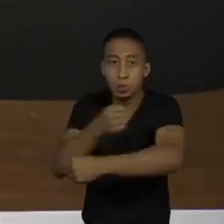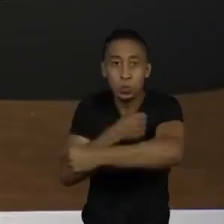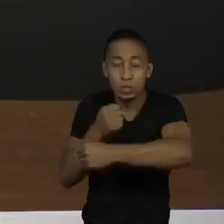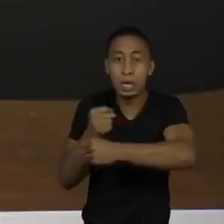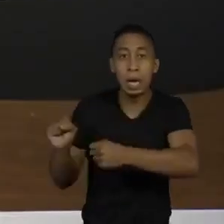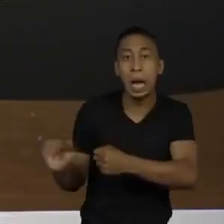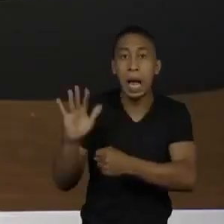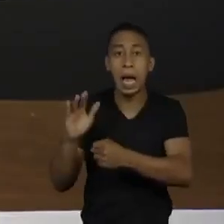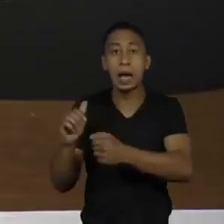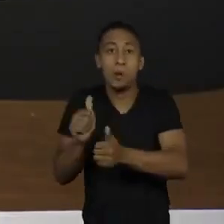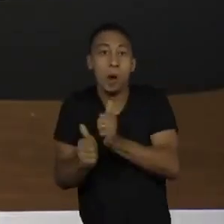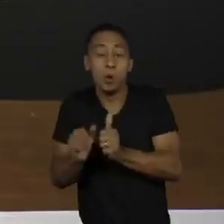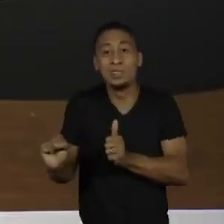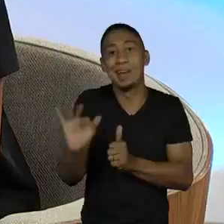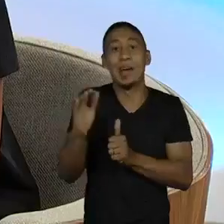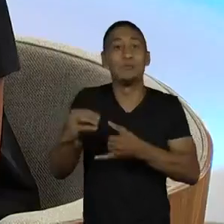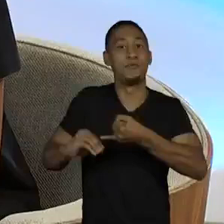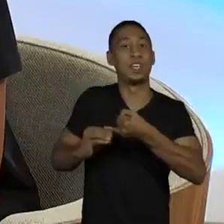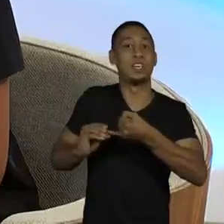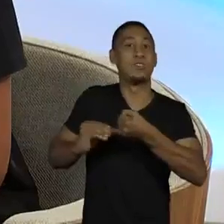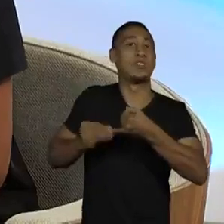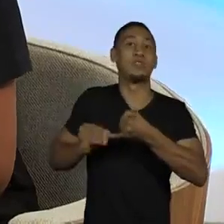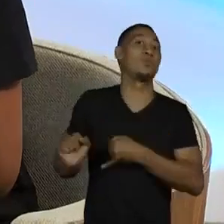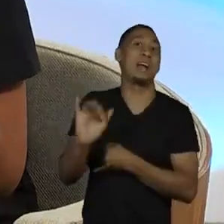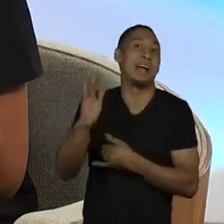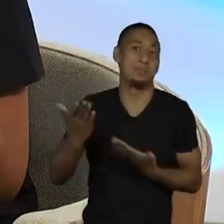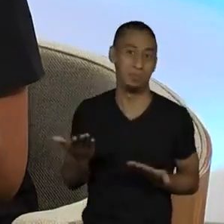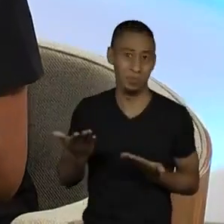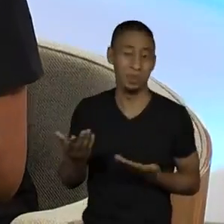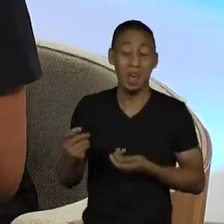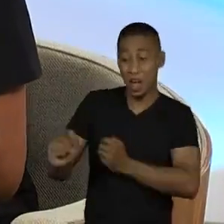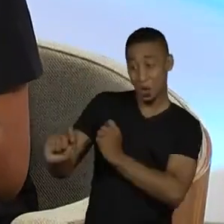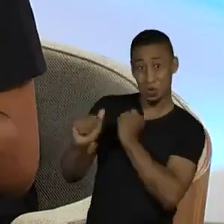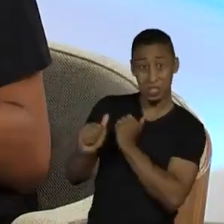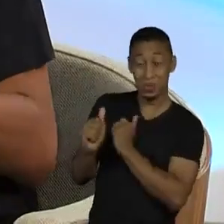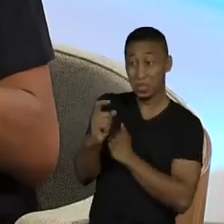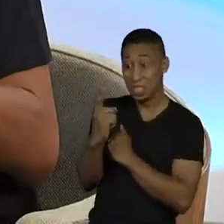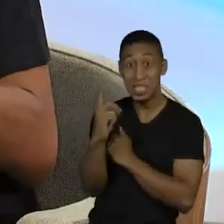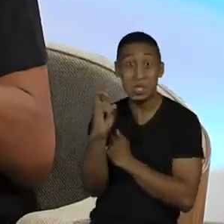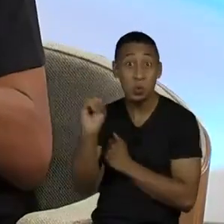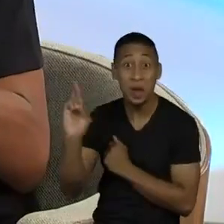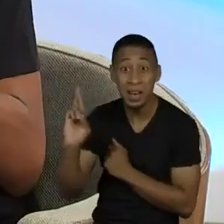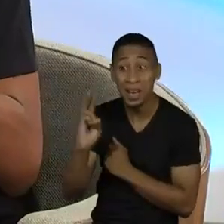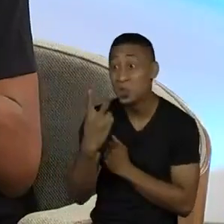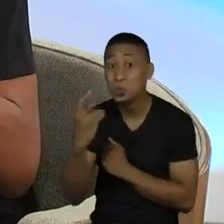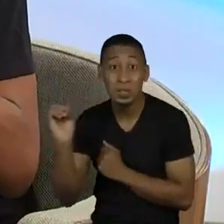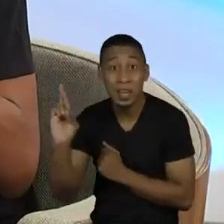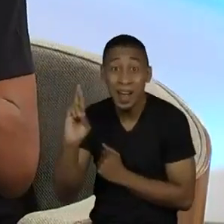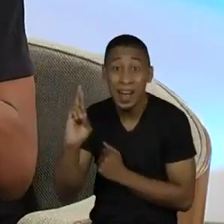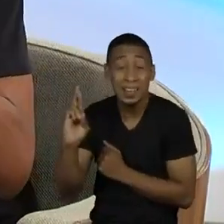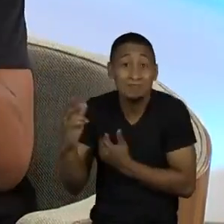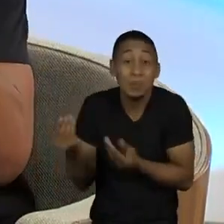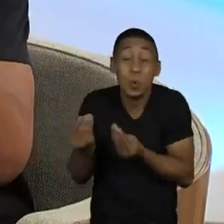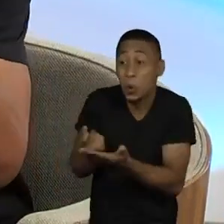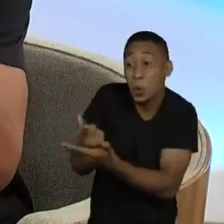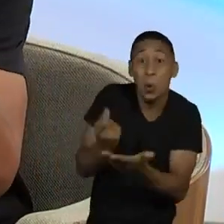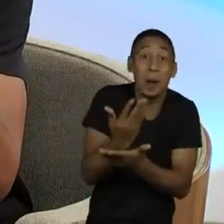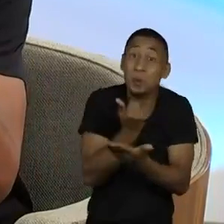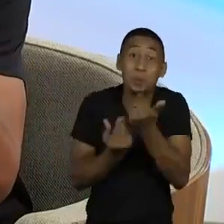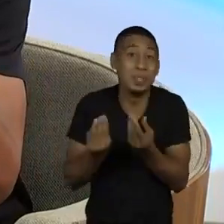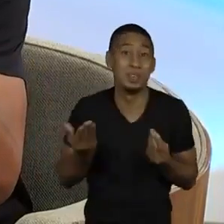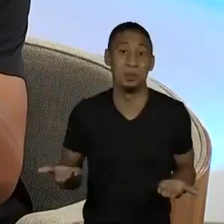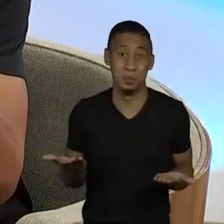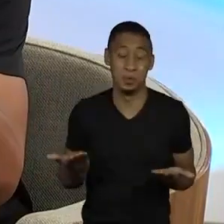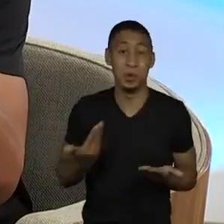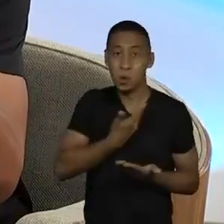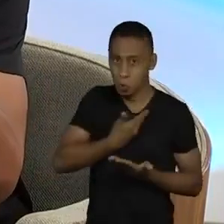feijão então o poder de compra ficou muito menor com 150 r$ 200 então a conversa é que só